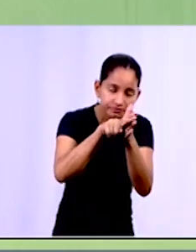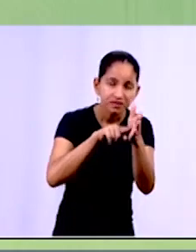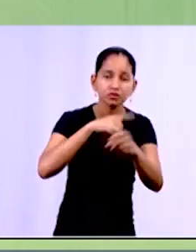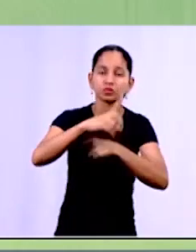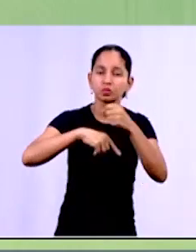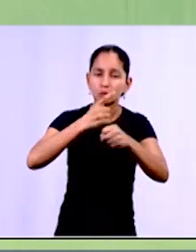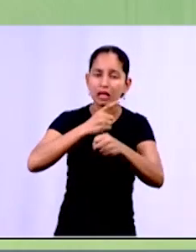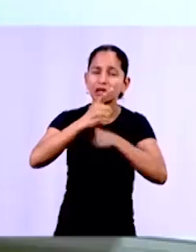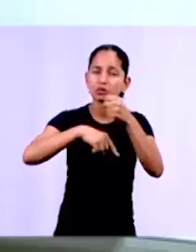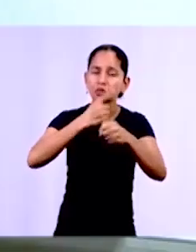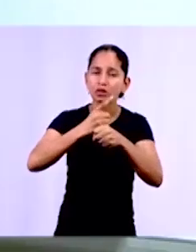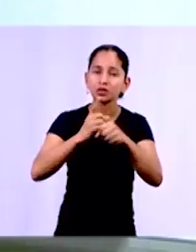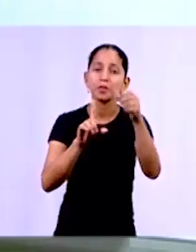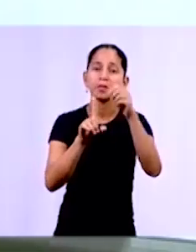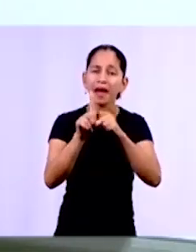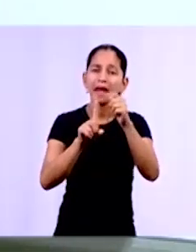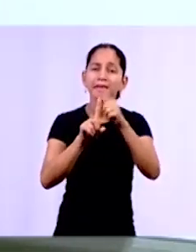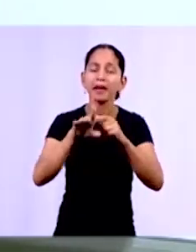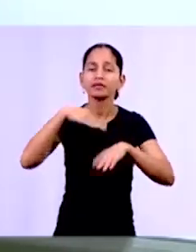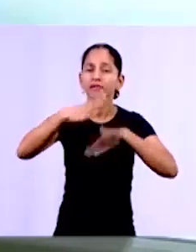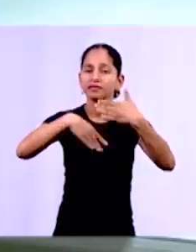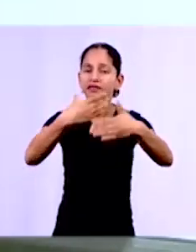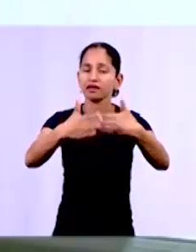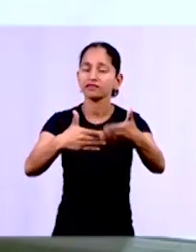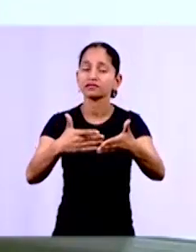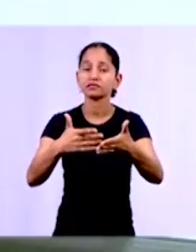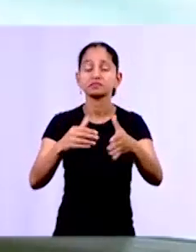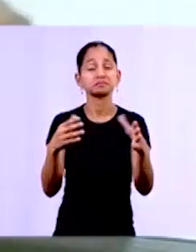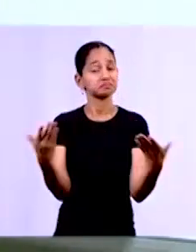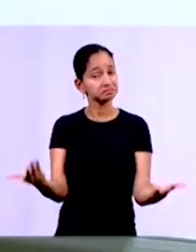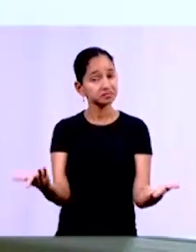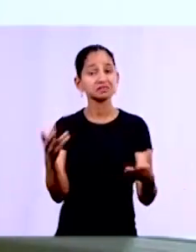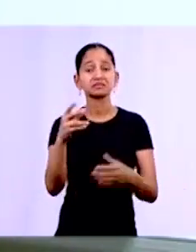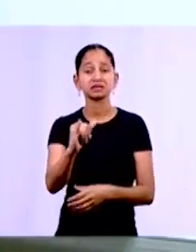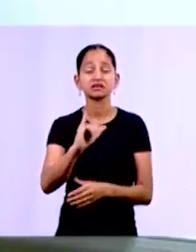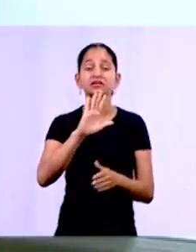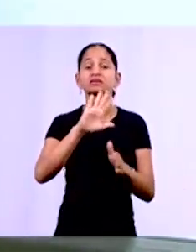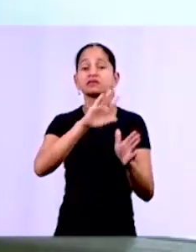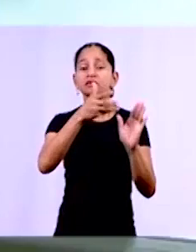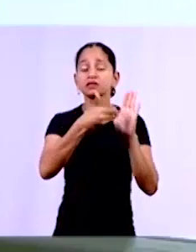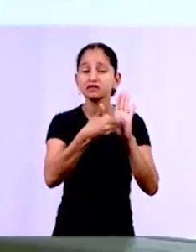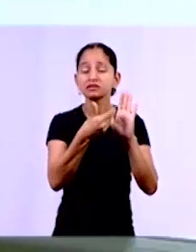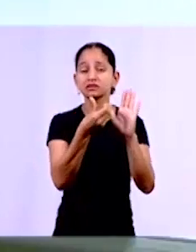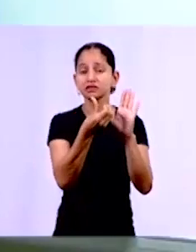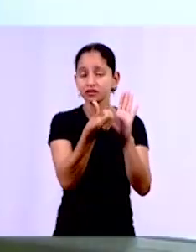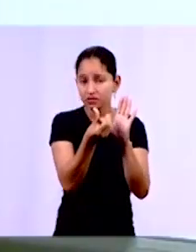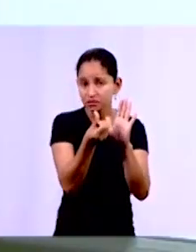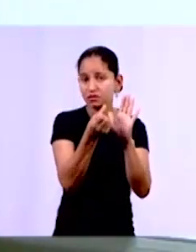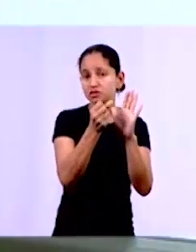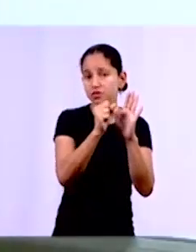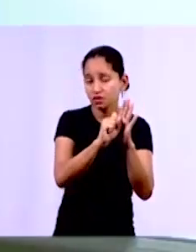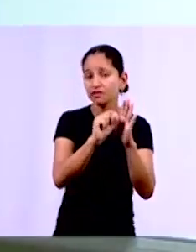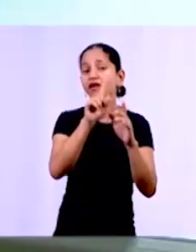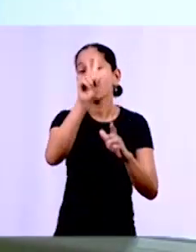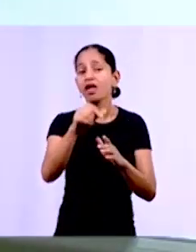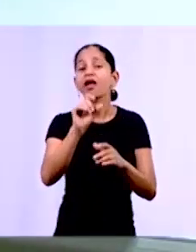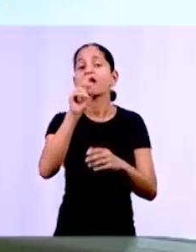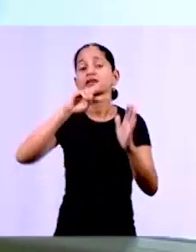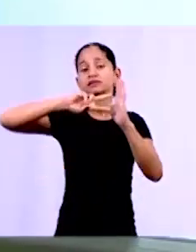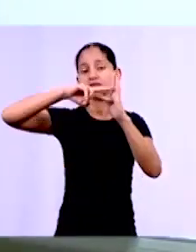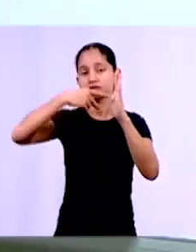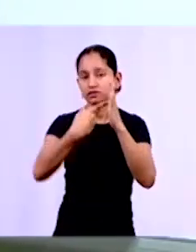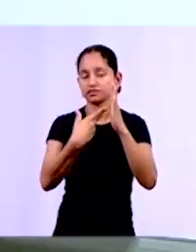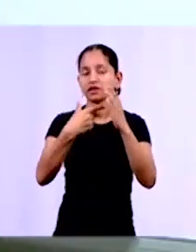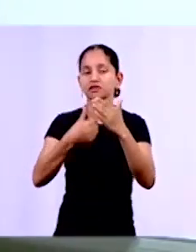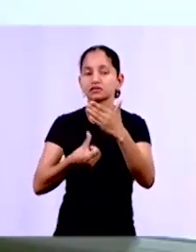ano, vou falar, todo mês aparece um novo supercomputador. Então, se em 2012 ele é o 68º, hoje, fatalmente, ele está entre, já